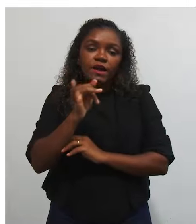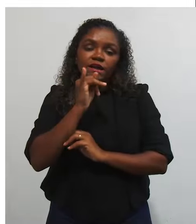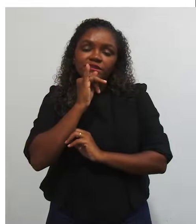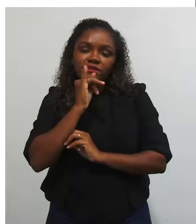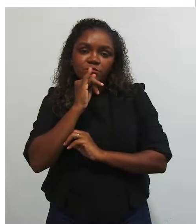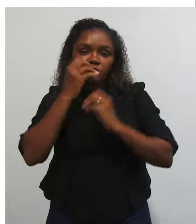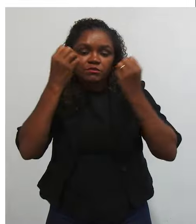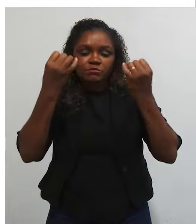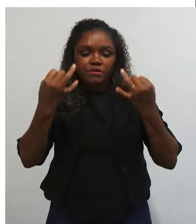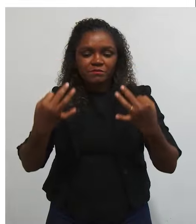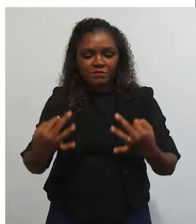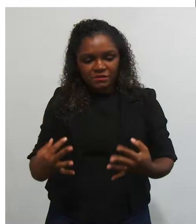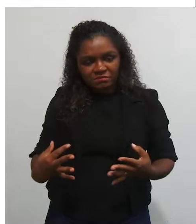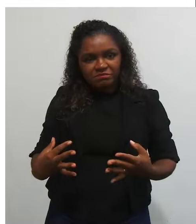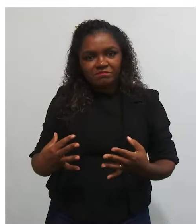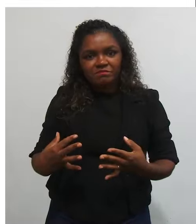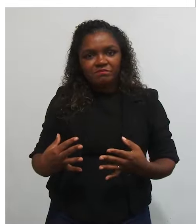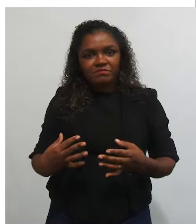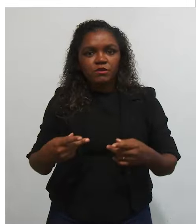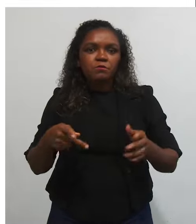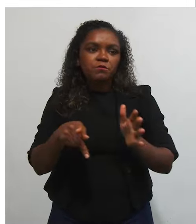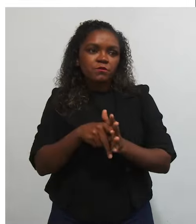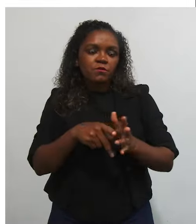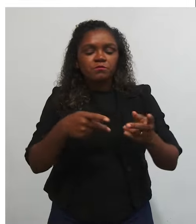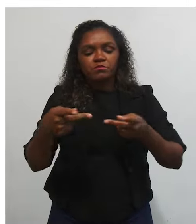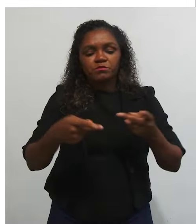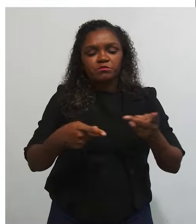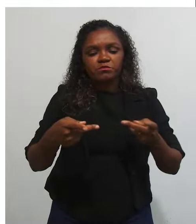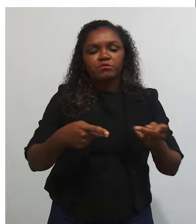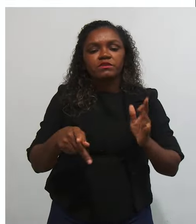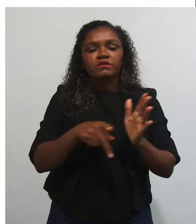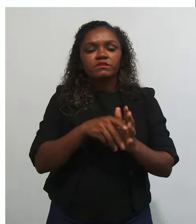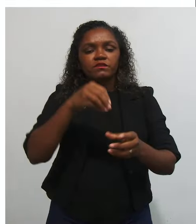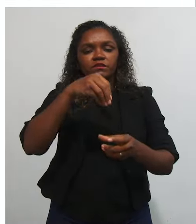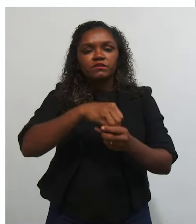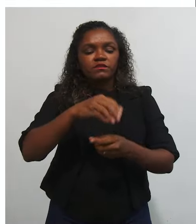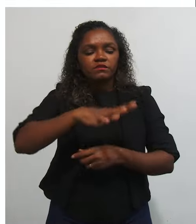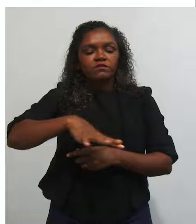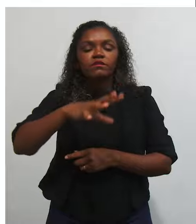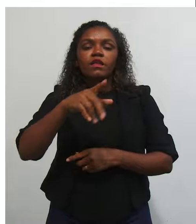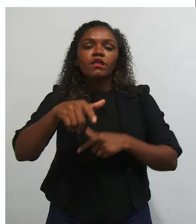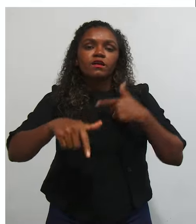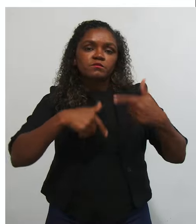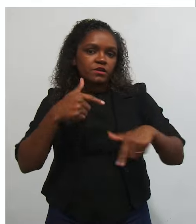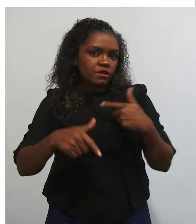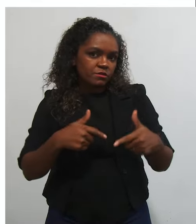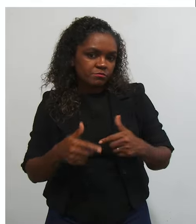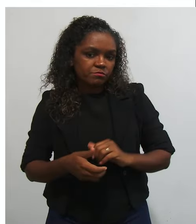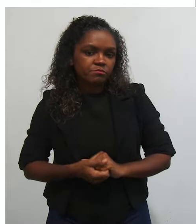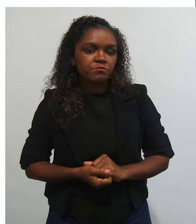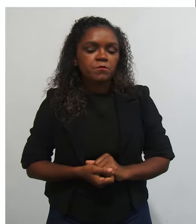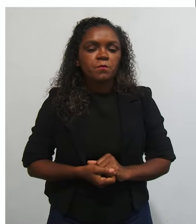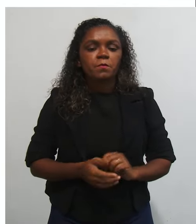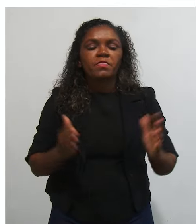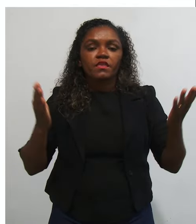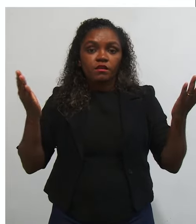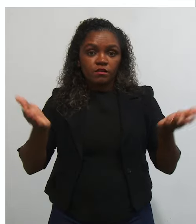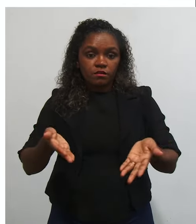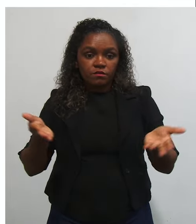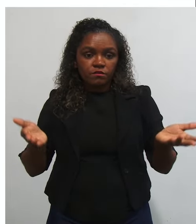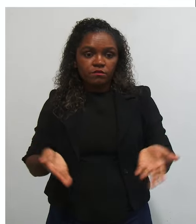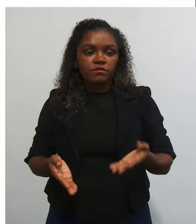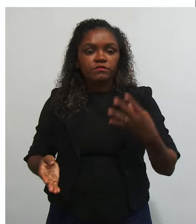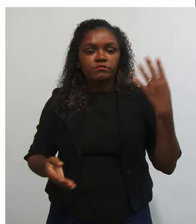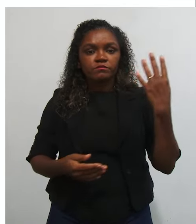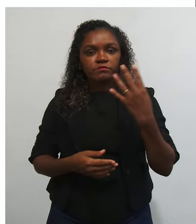classificação orçamentária por programa de trabalho. Agora, a gente vai para a classificação por